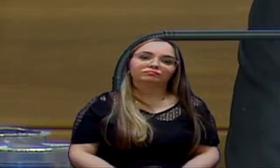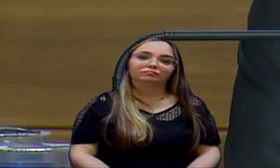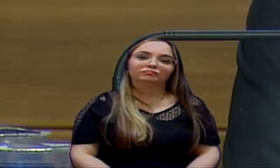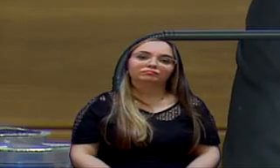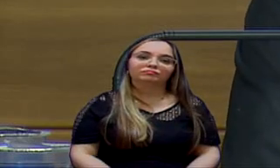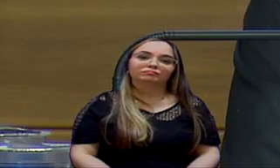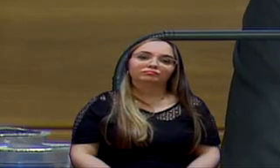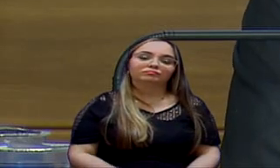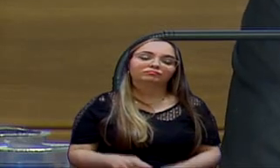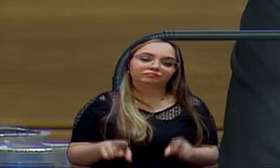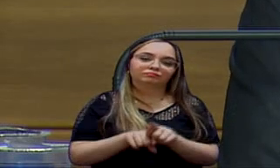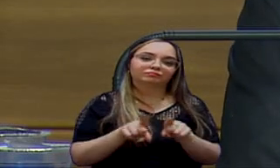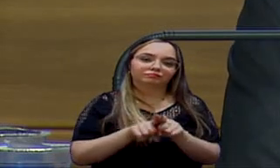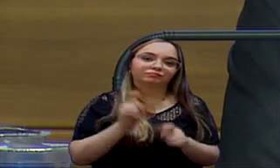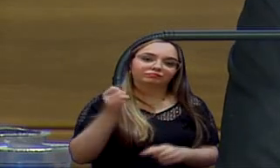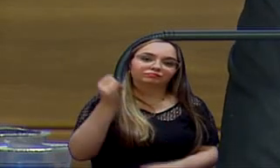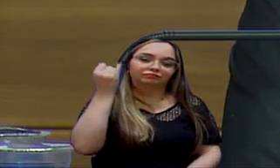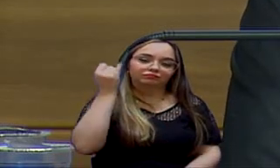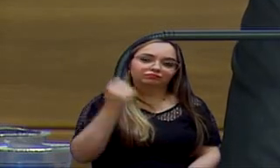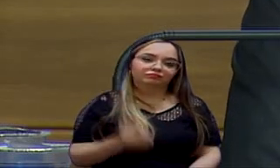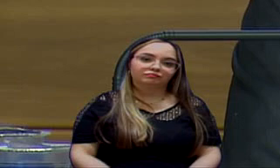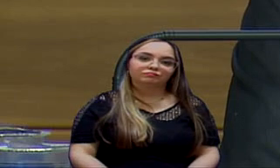e juros